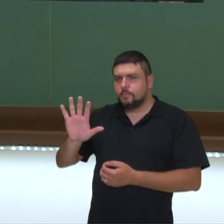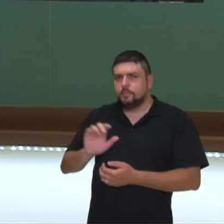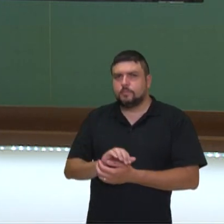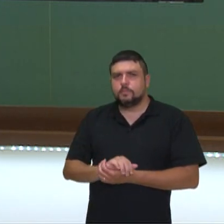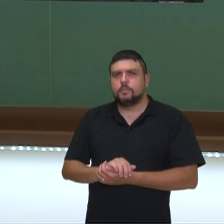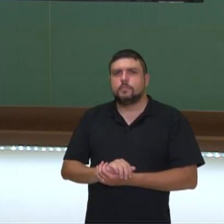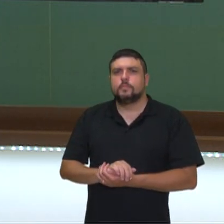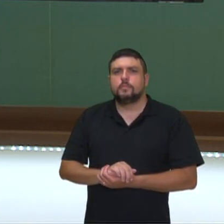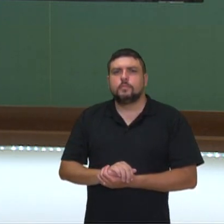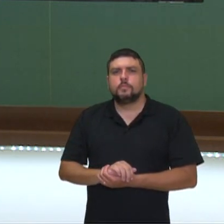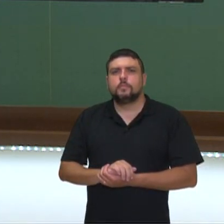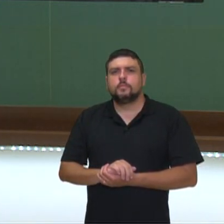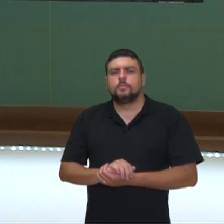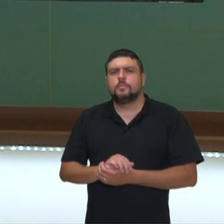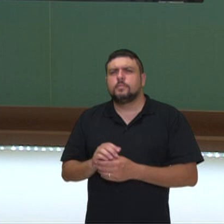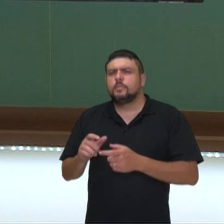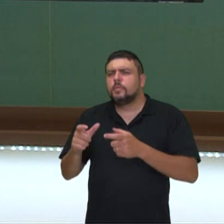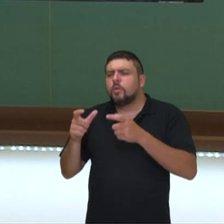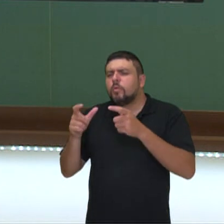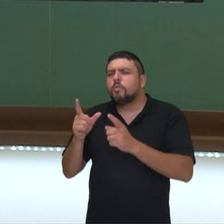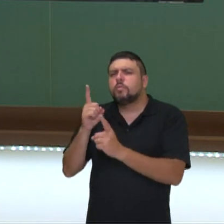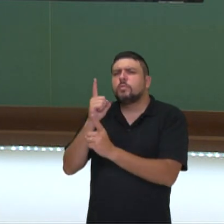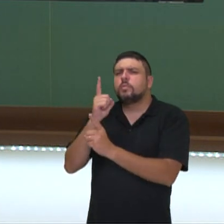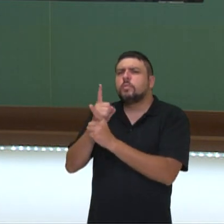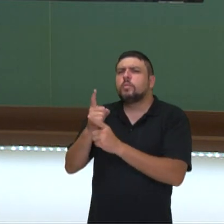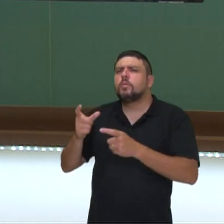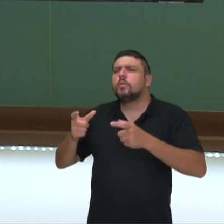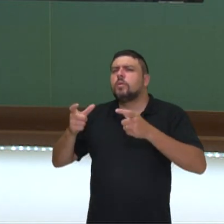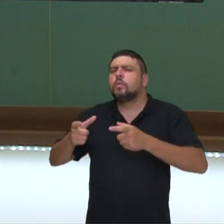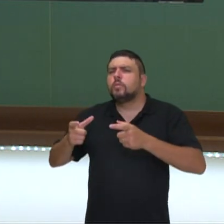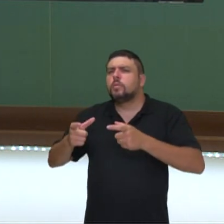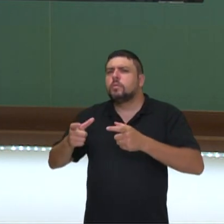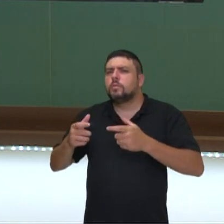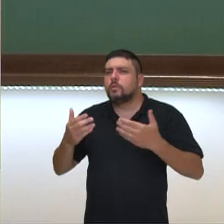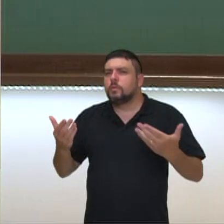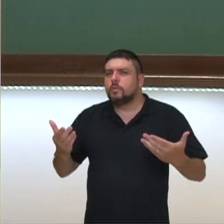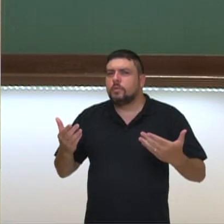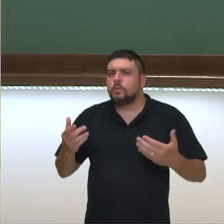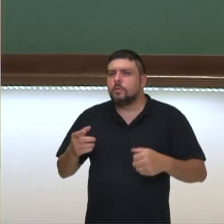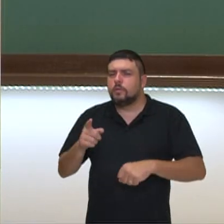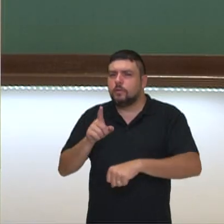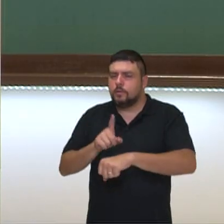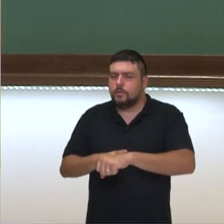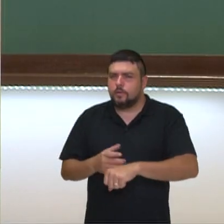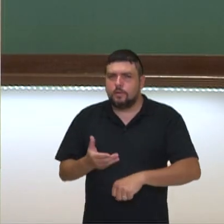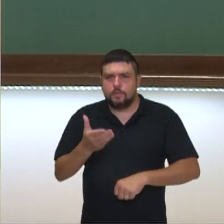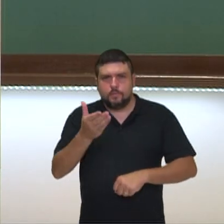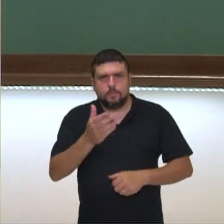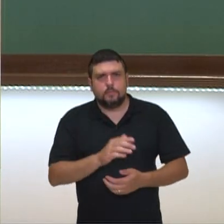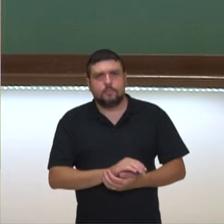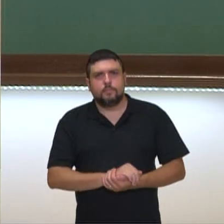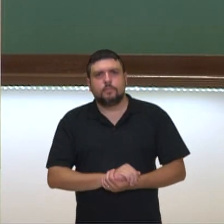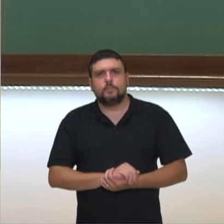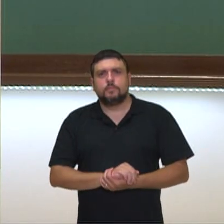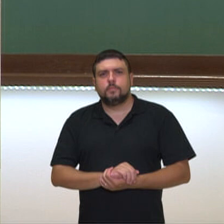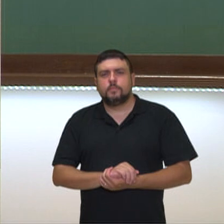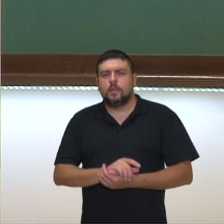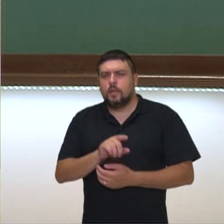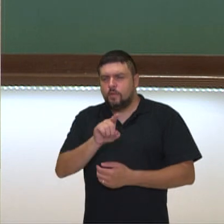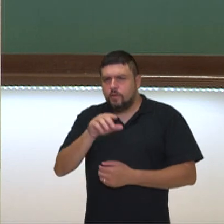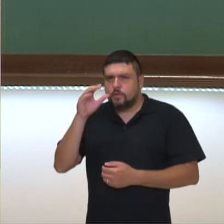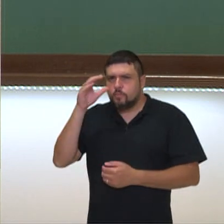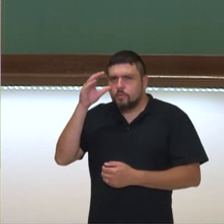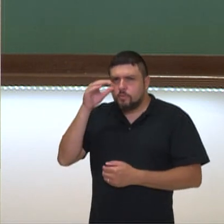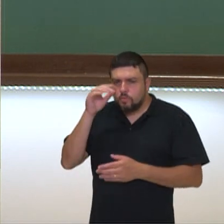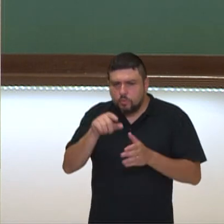aqui. Aonde que isso pode ser encontrado? Eu tenho 2 alternativas. Fica por conta de vocês aí. Tenha